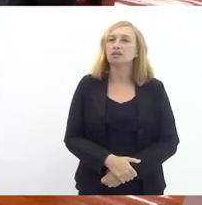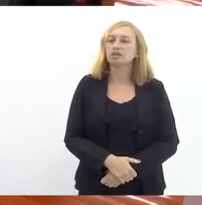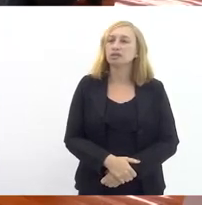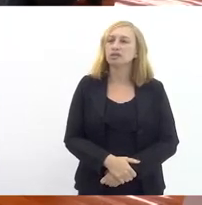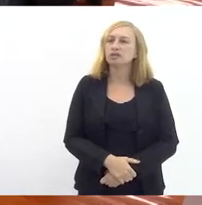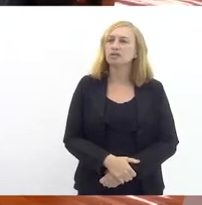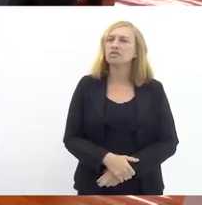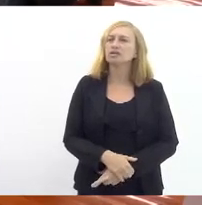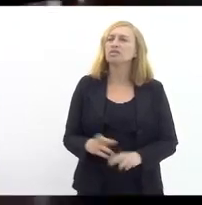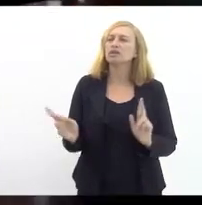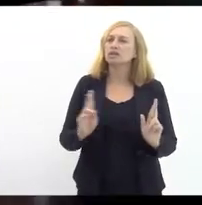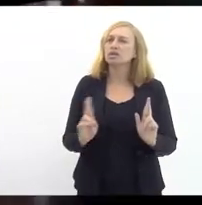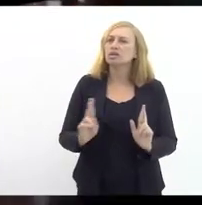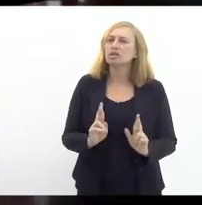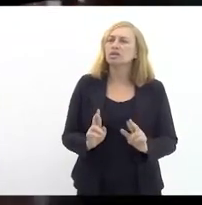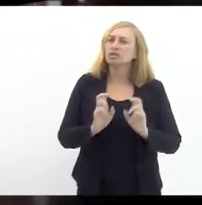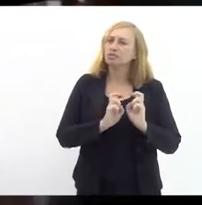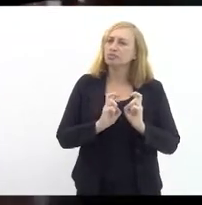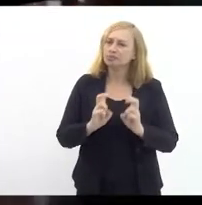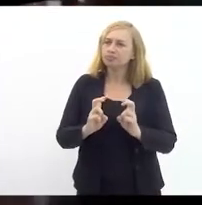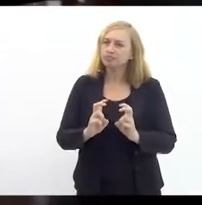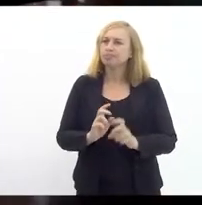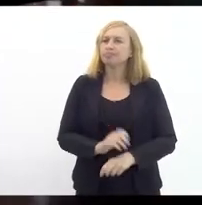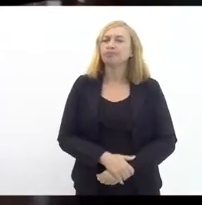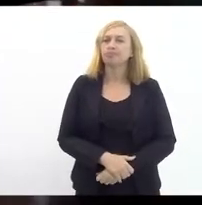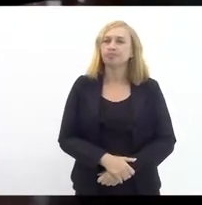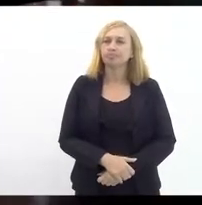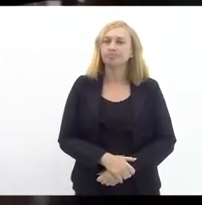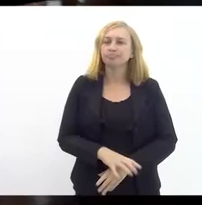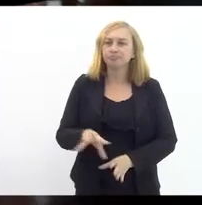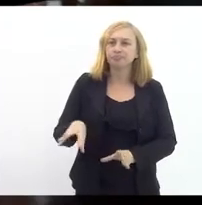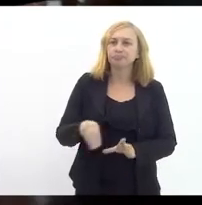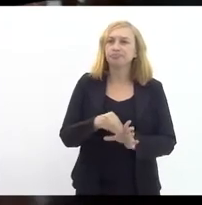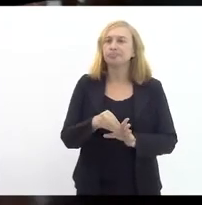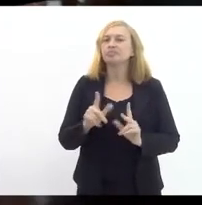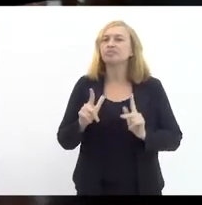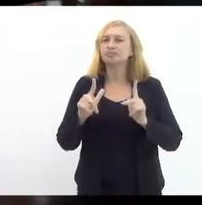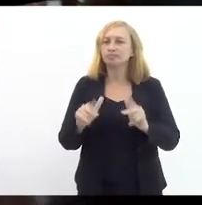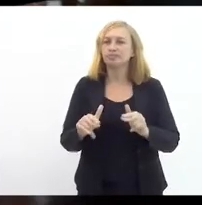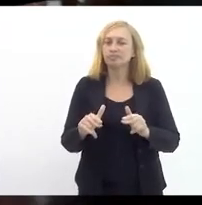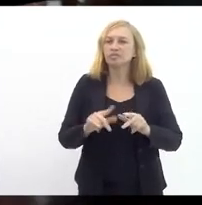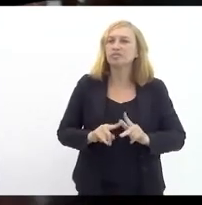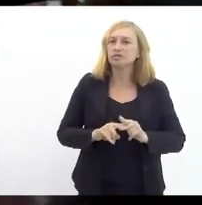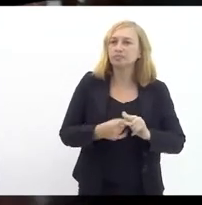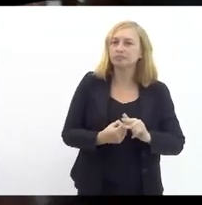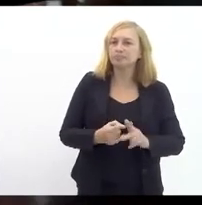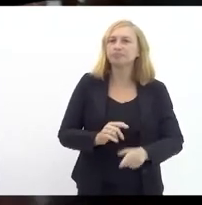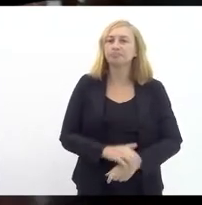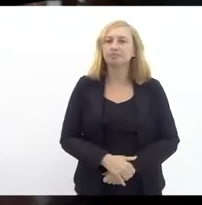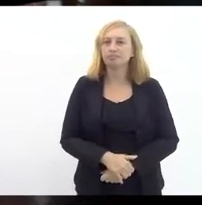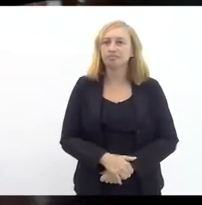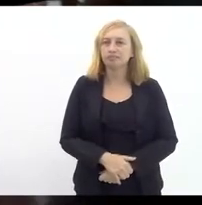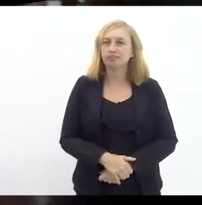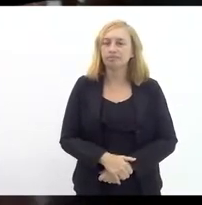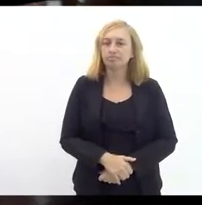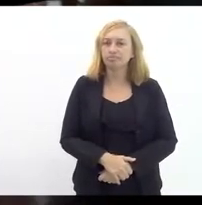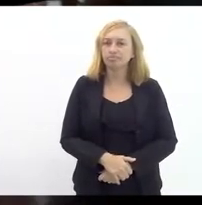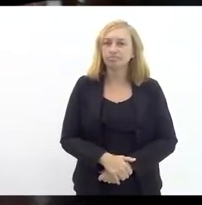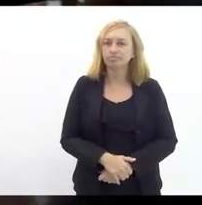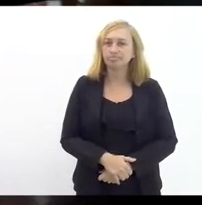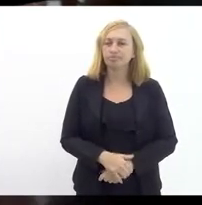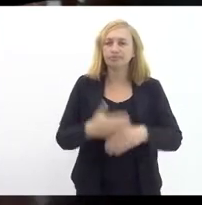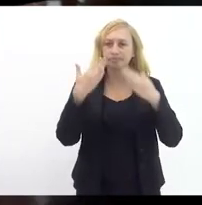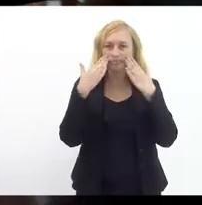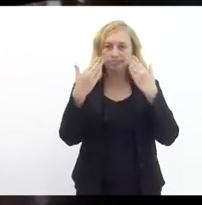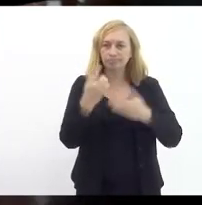Com relação ao estado dos trens, eu acho que se encaixa na mesma questão da manutenção. Ou seja, a gente é